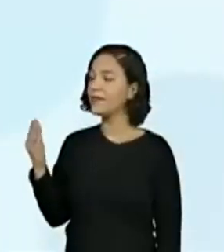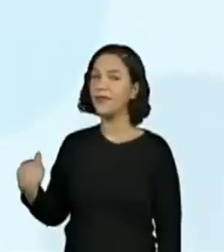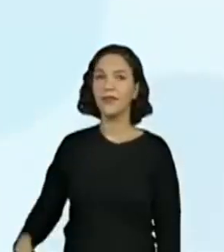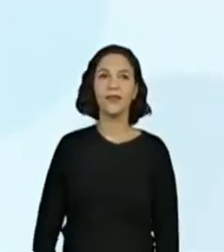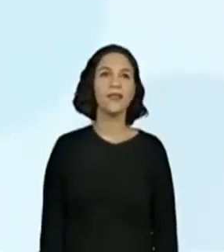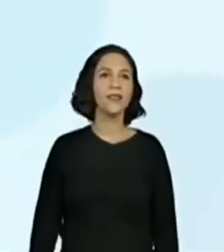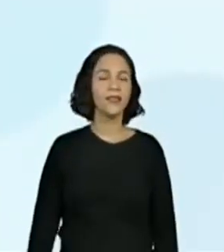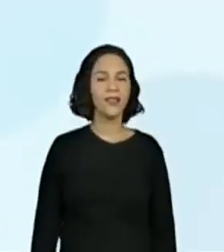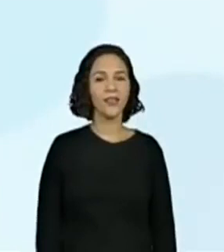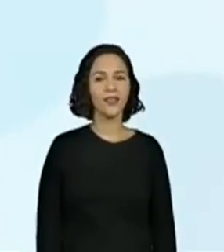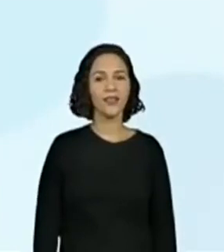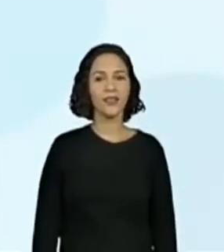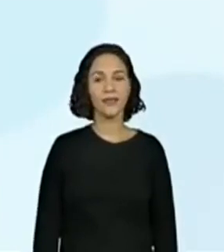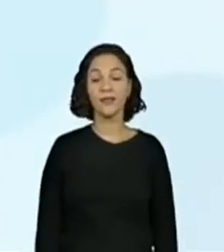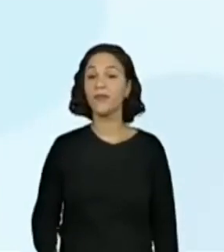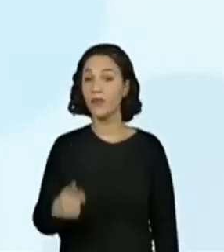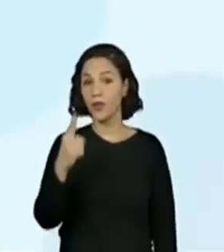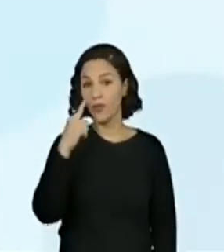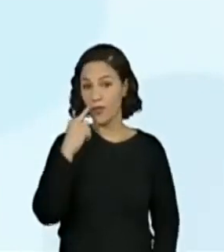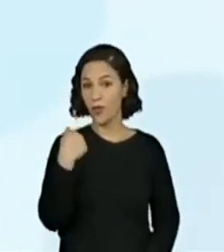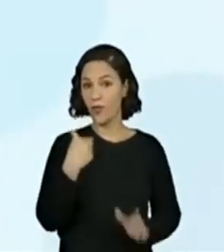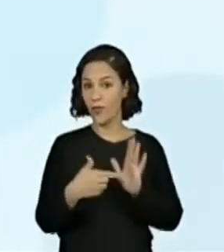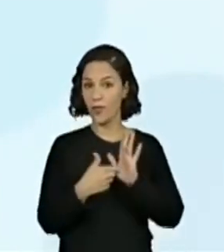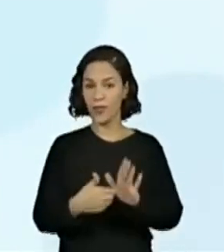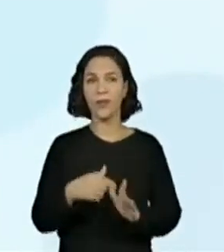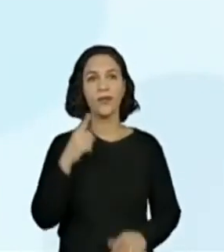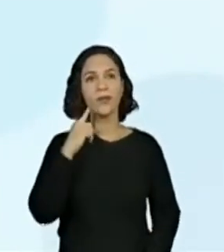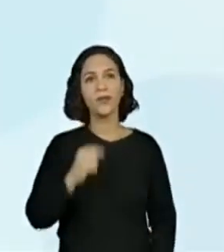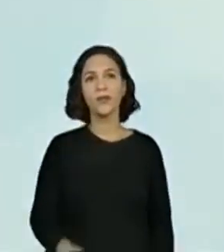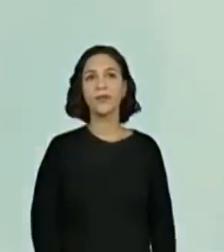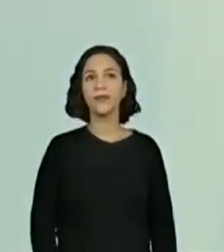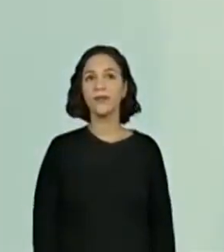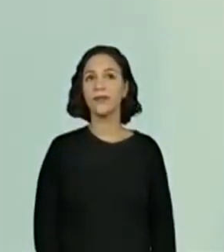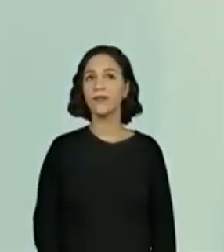vocês e vocês me acompanhem, tá? Vou mostrar aqui, ó.